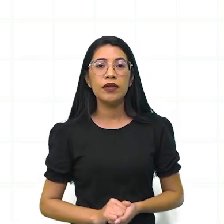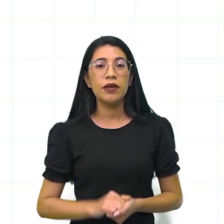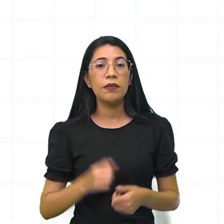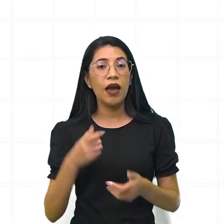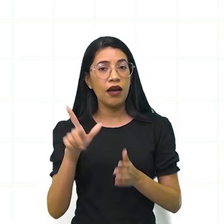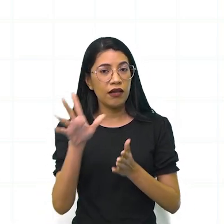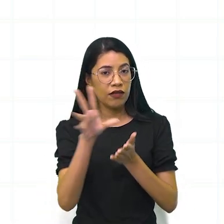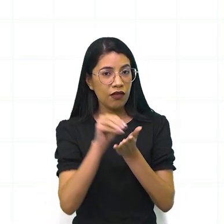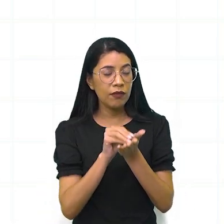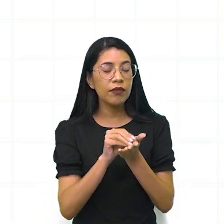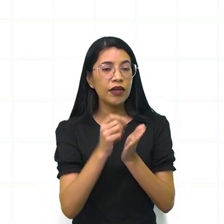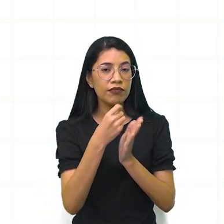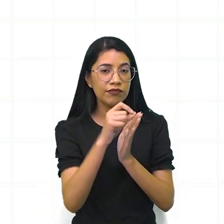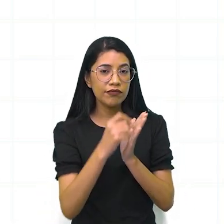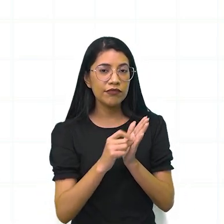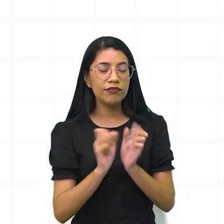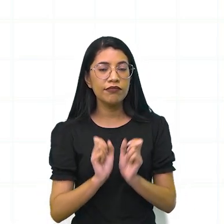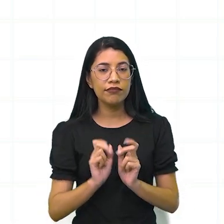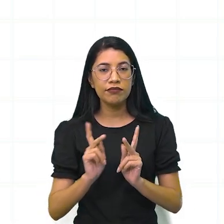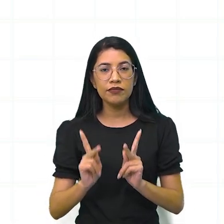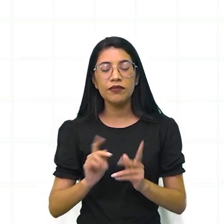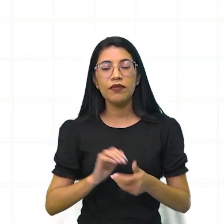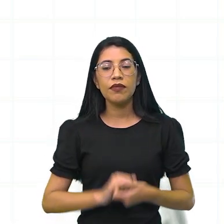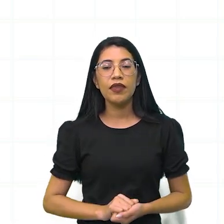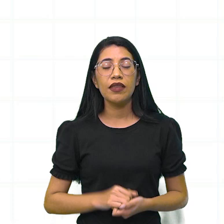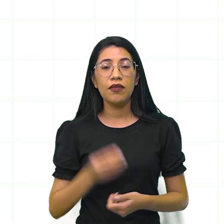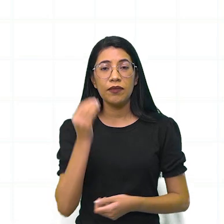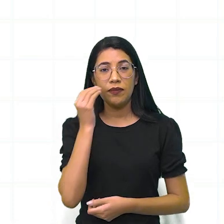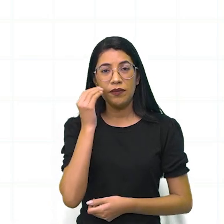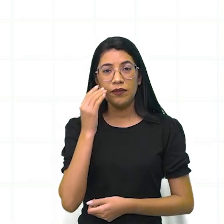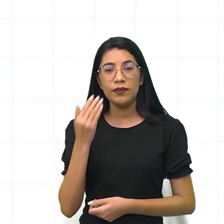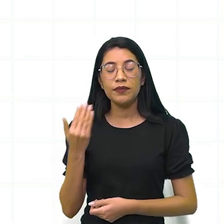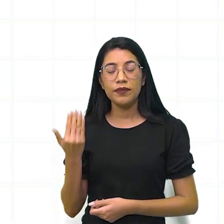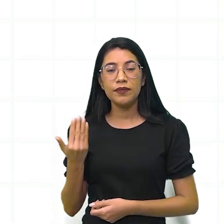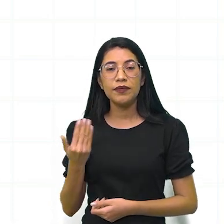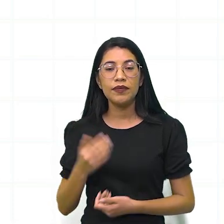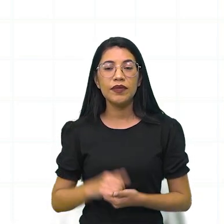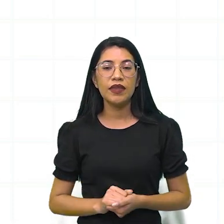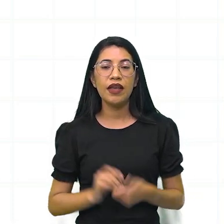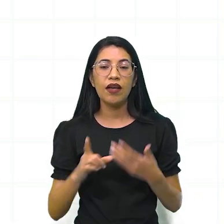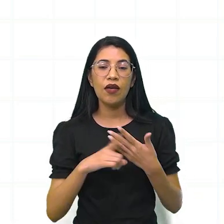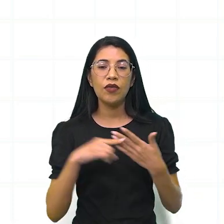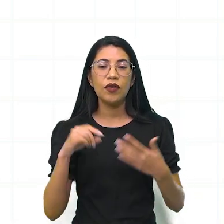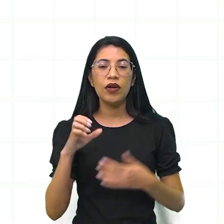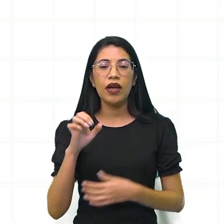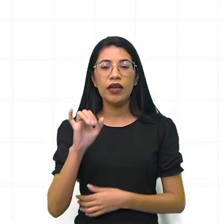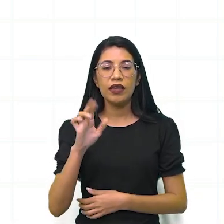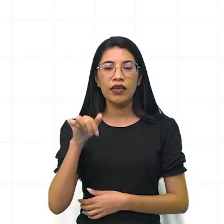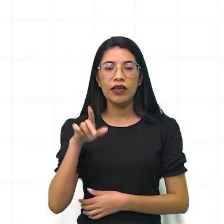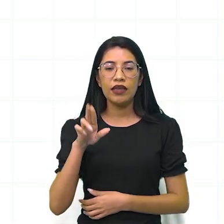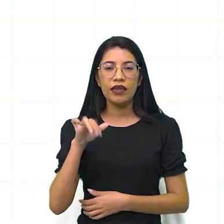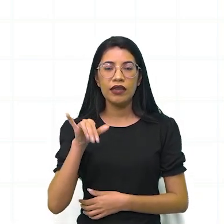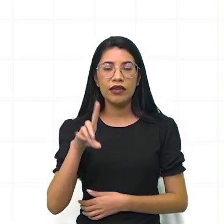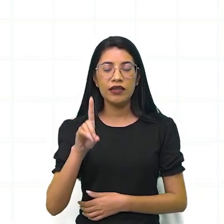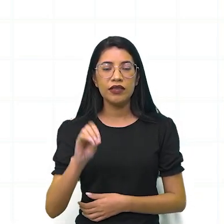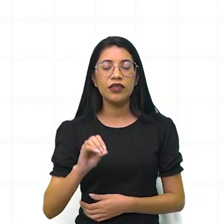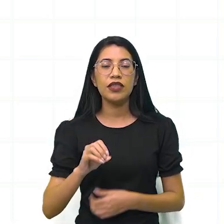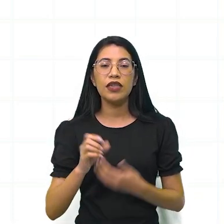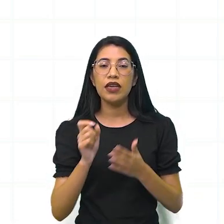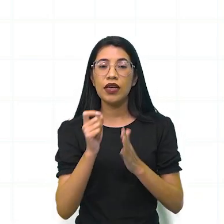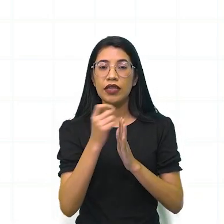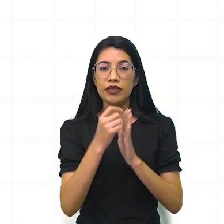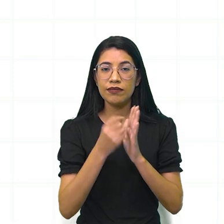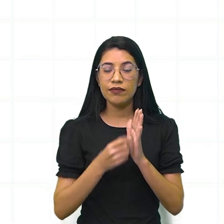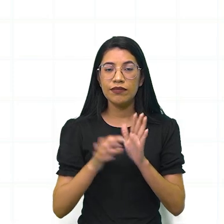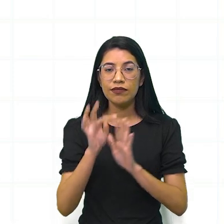aí. Muito bem, vejam só, Ingrid Cavalcante, né? Quem foi que escreveu esse texto?